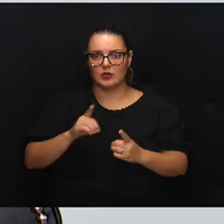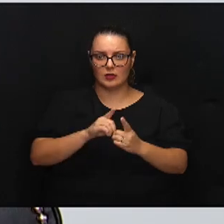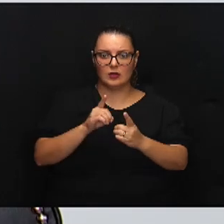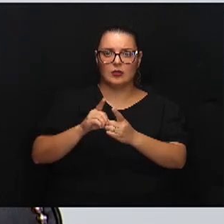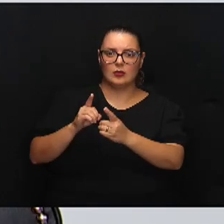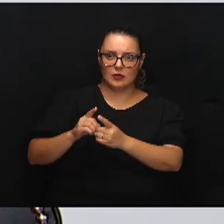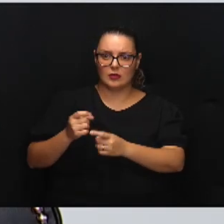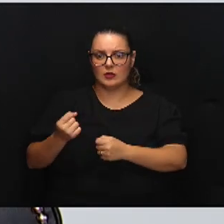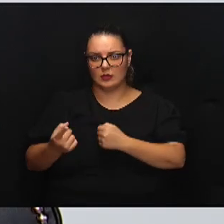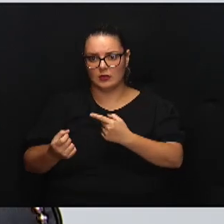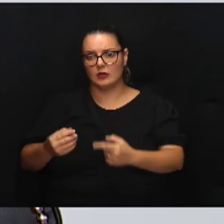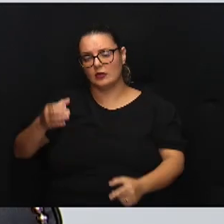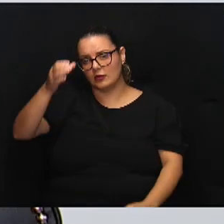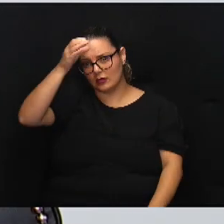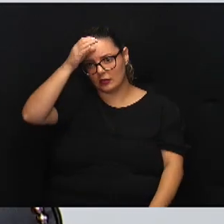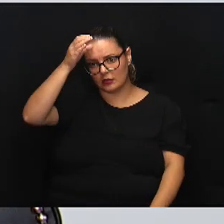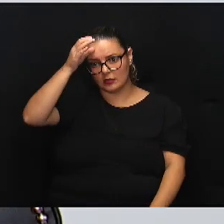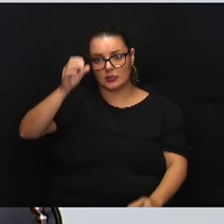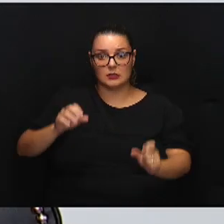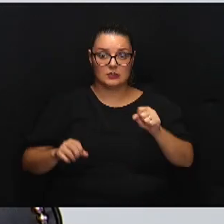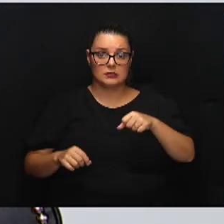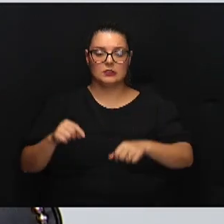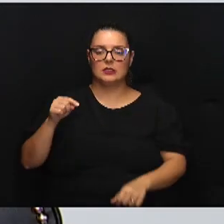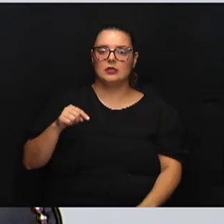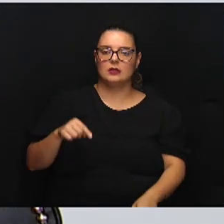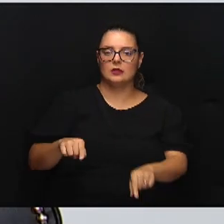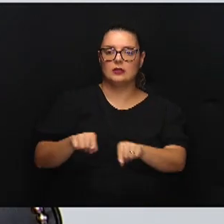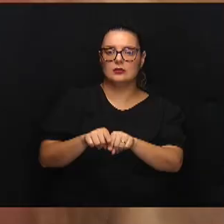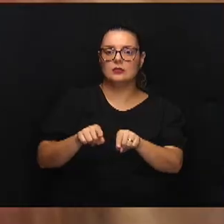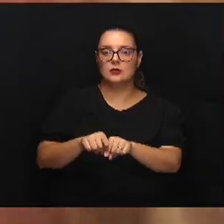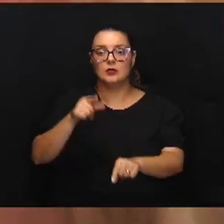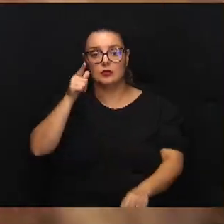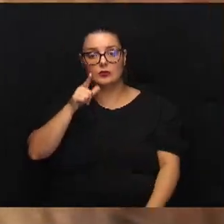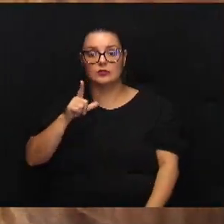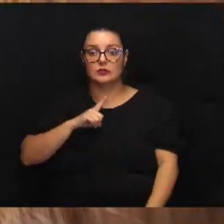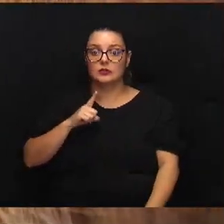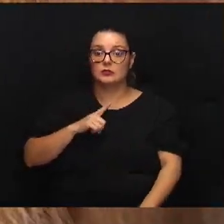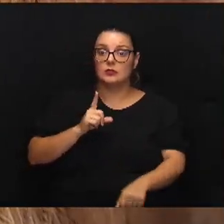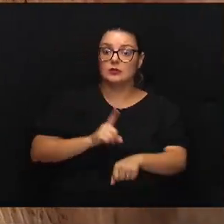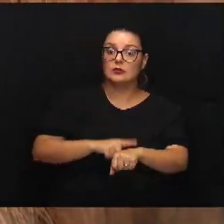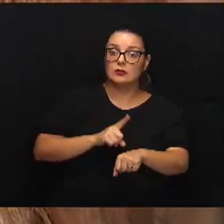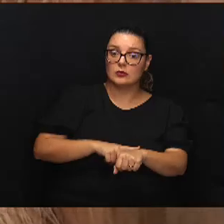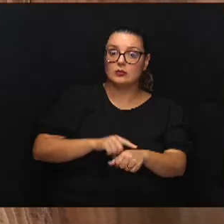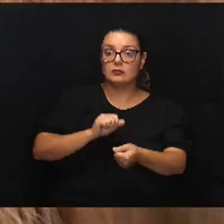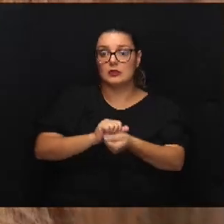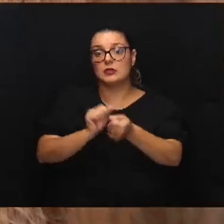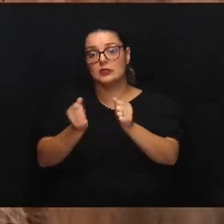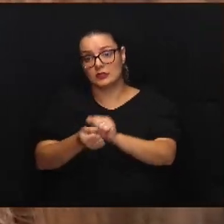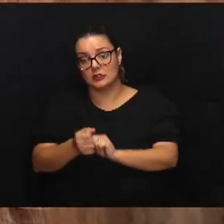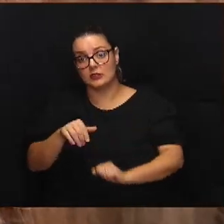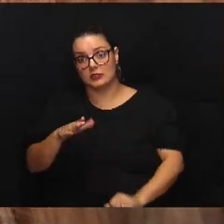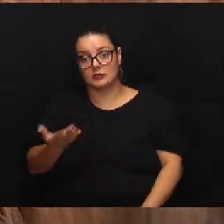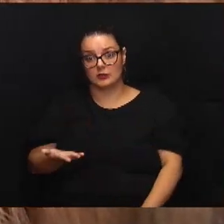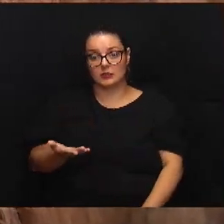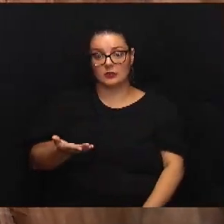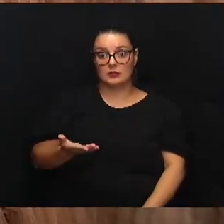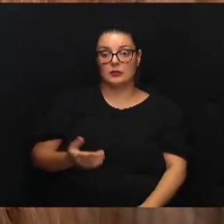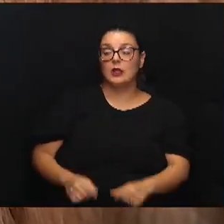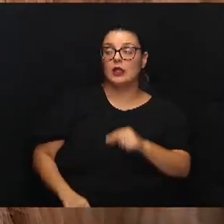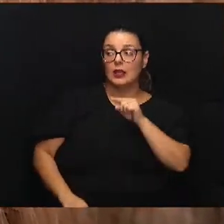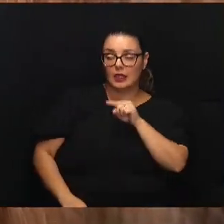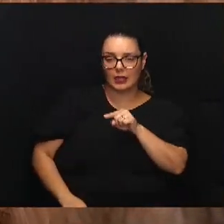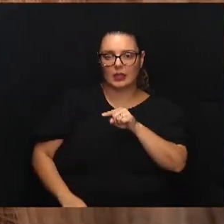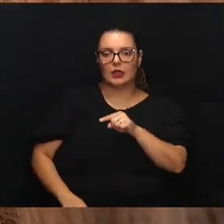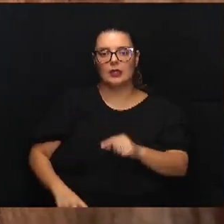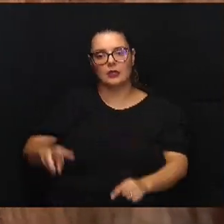para algumas clientes, né? Sim. E também aqui eu consigo ter um horário mais flexível, né? Lá o atendimento era